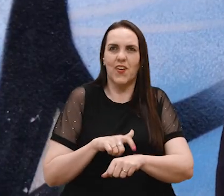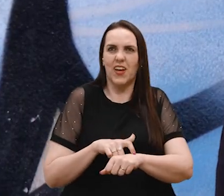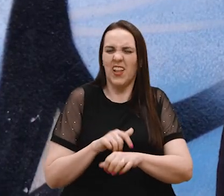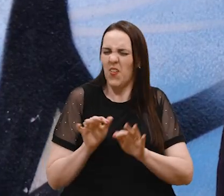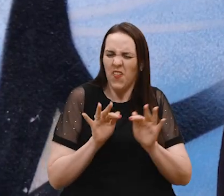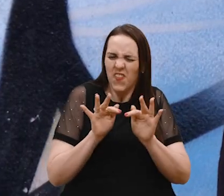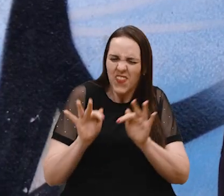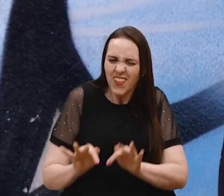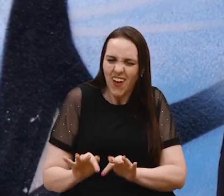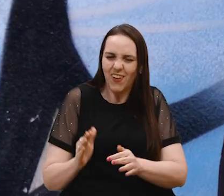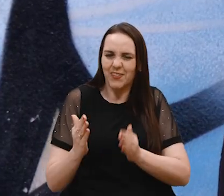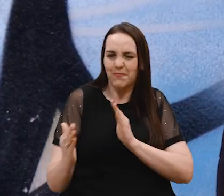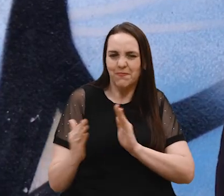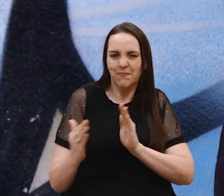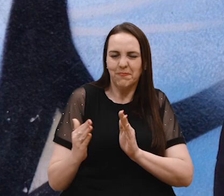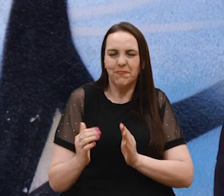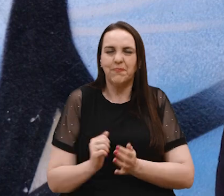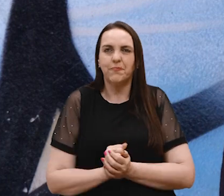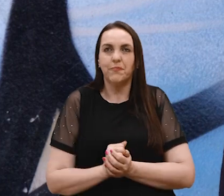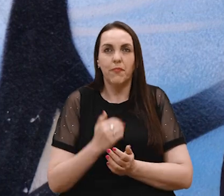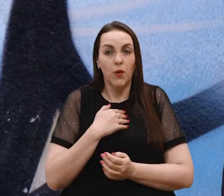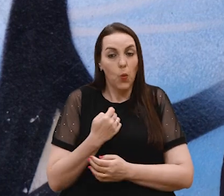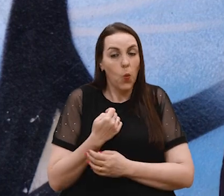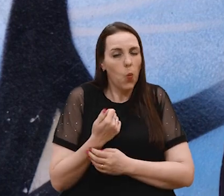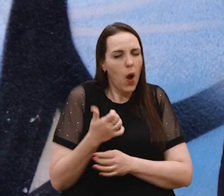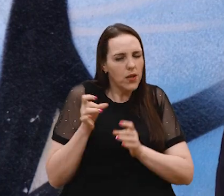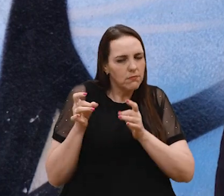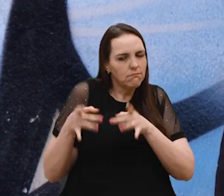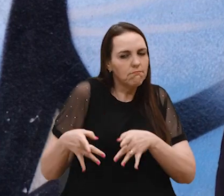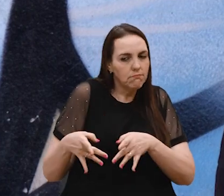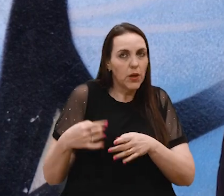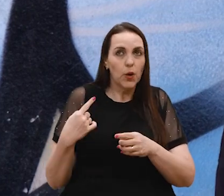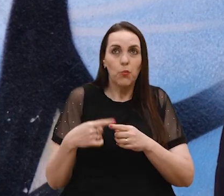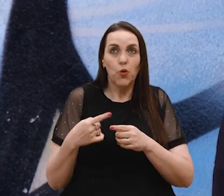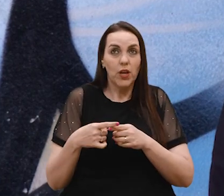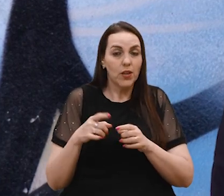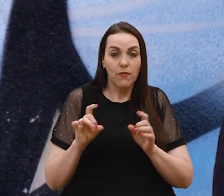no finalzinho. E eu quase que desisti,